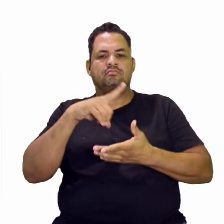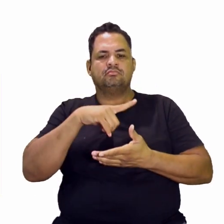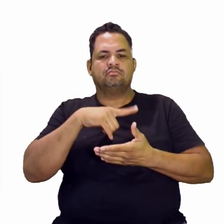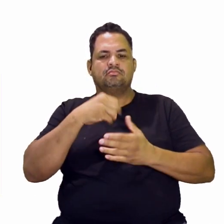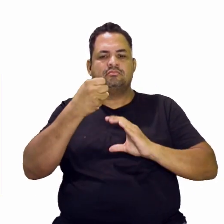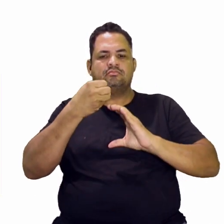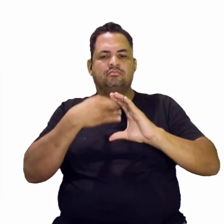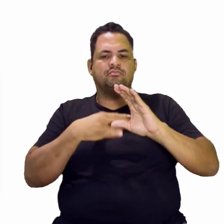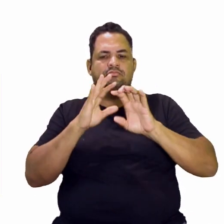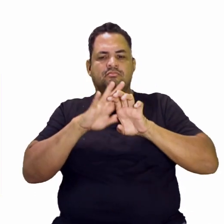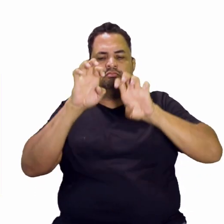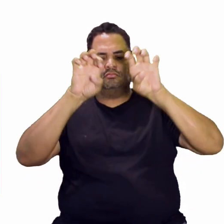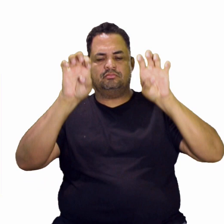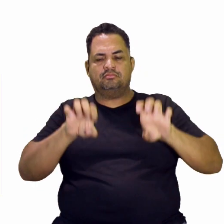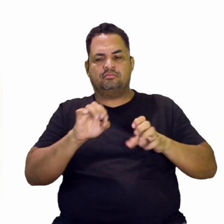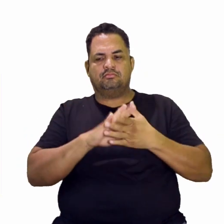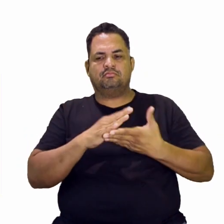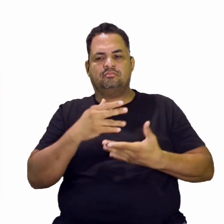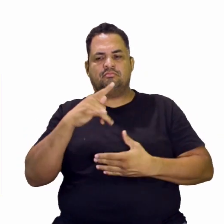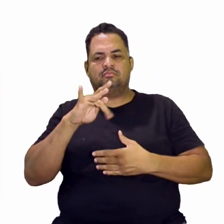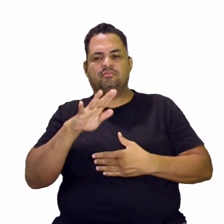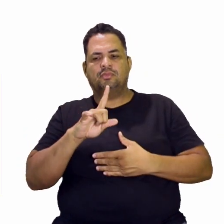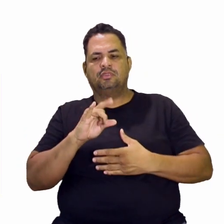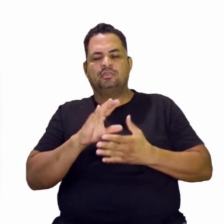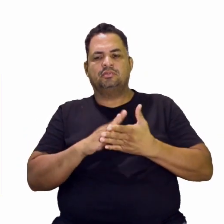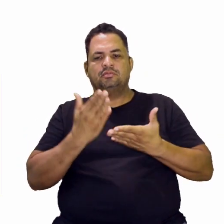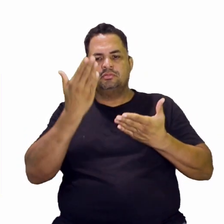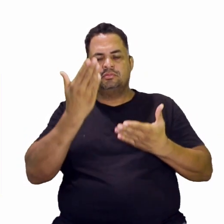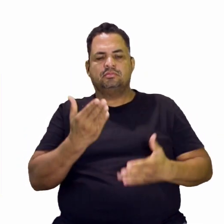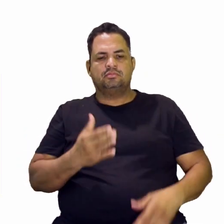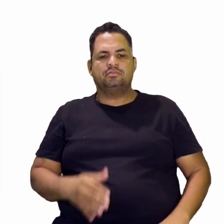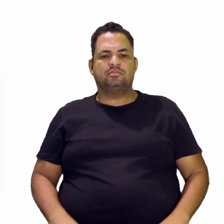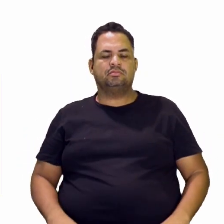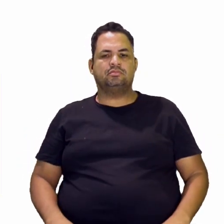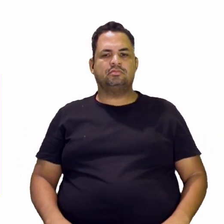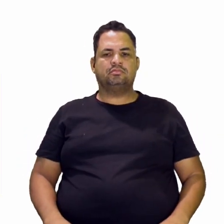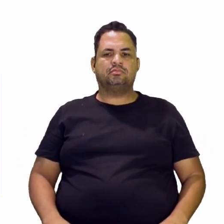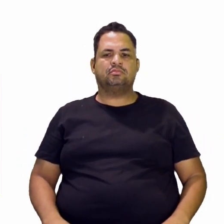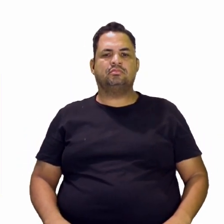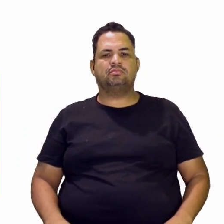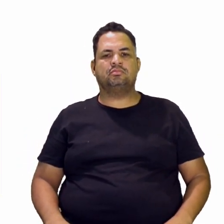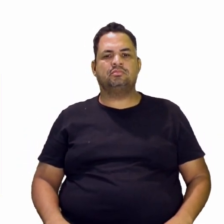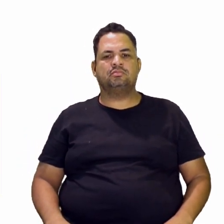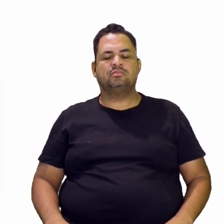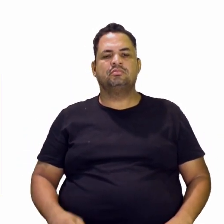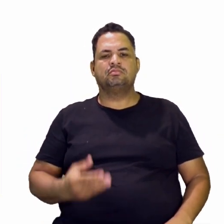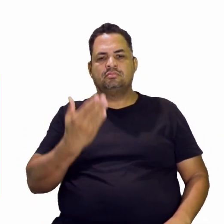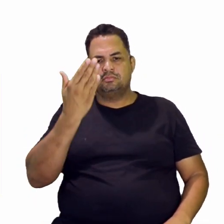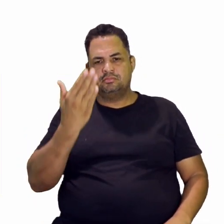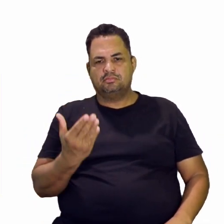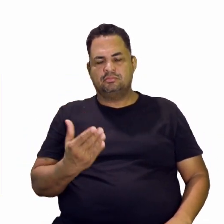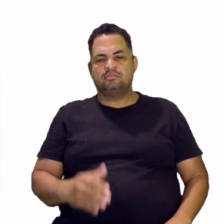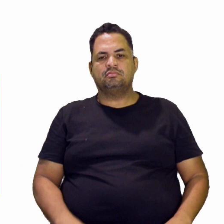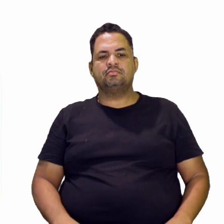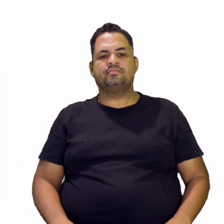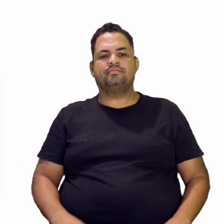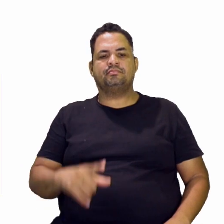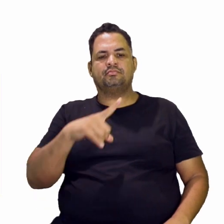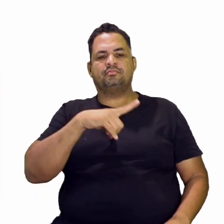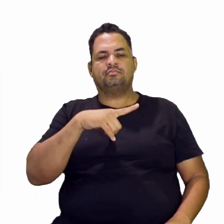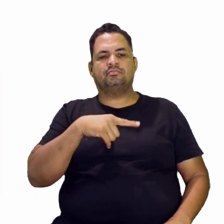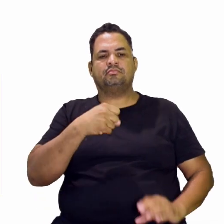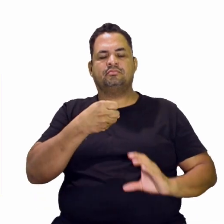função estrutural ali, como os nossos polissacarídeos. Mas vamos lá. Então, a maioria deles, os monossacarídeos e os disacarídeos, tem